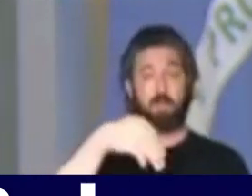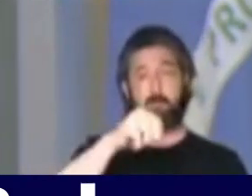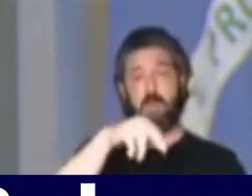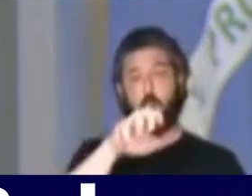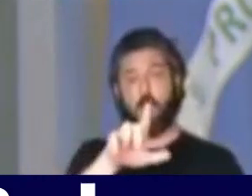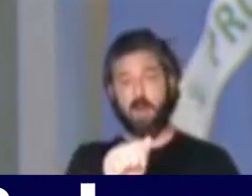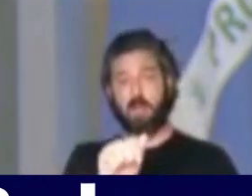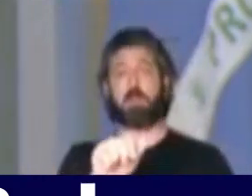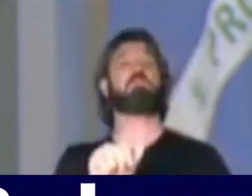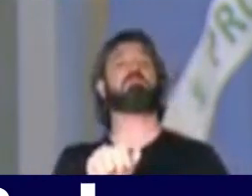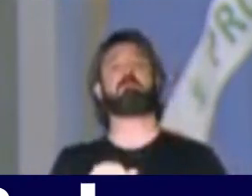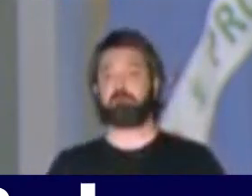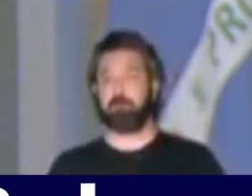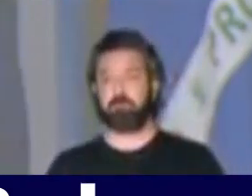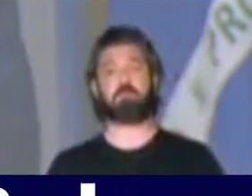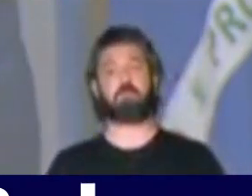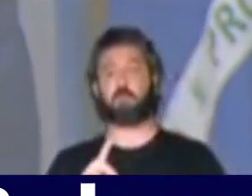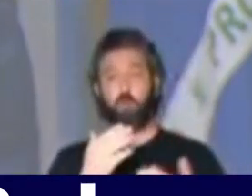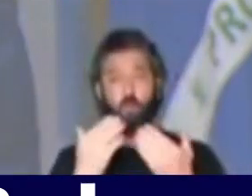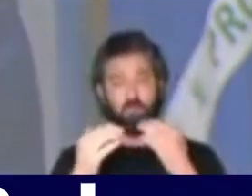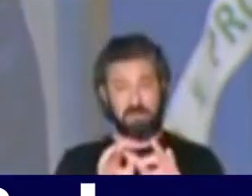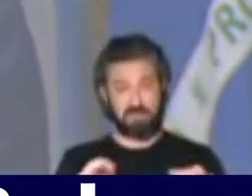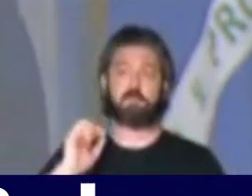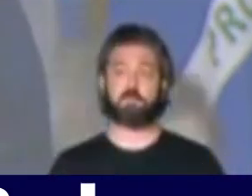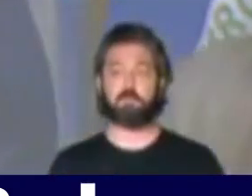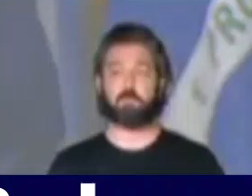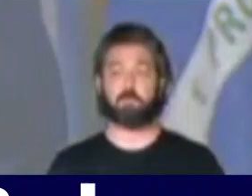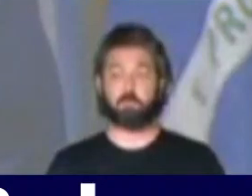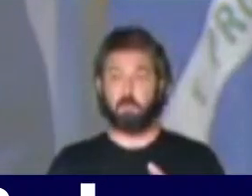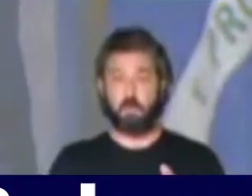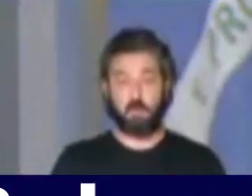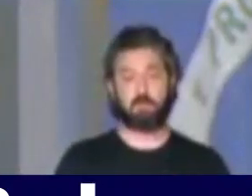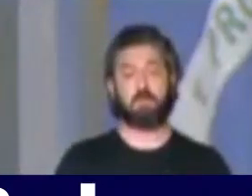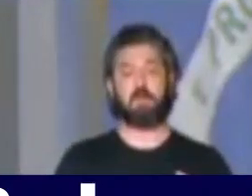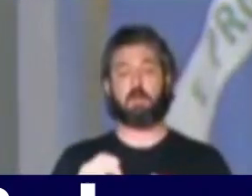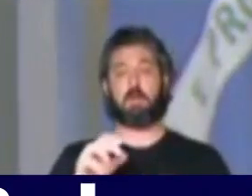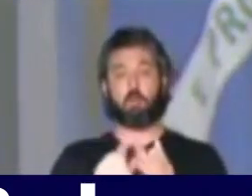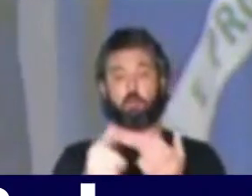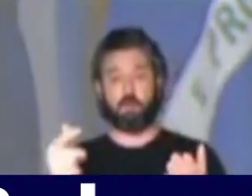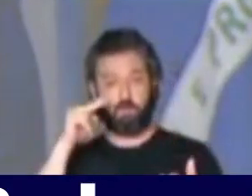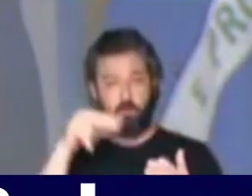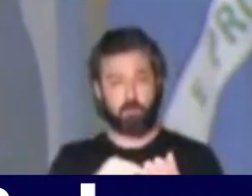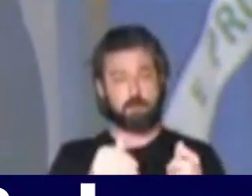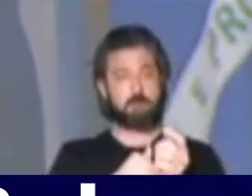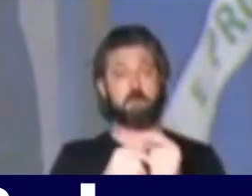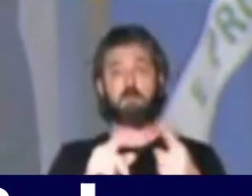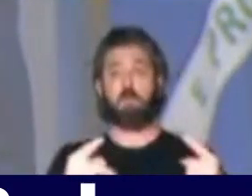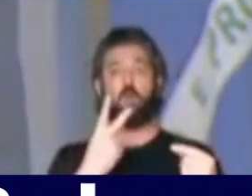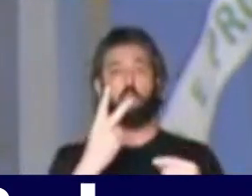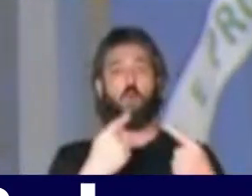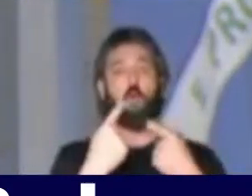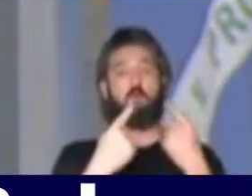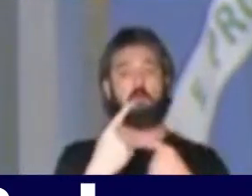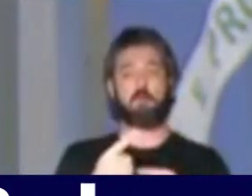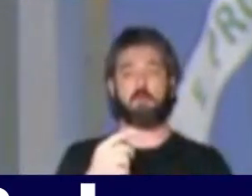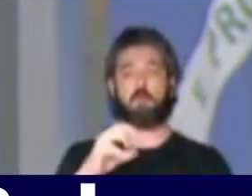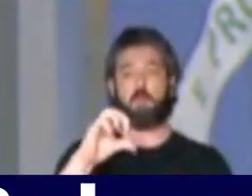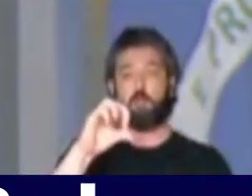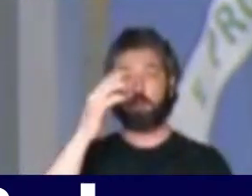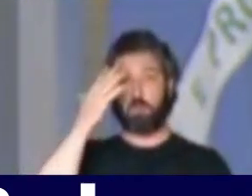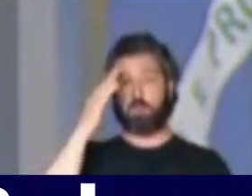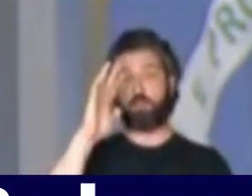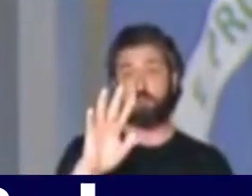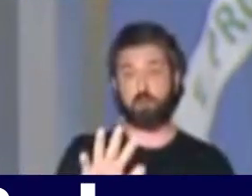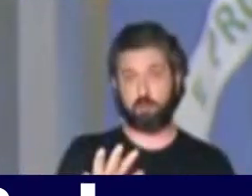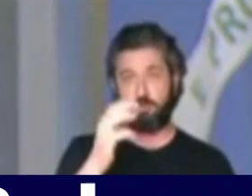Sul, foi além de uma mera conversa telefônica. O inquérito sigiloso ao qual o Estadão teve acesso revela que os dois conversaram por